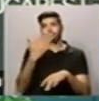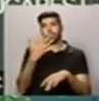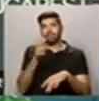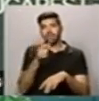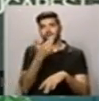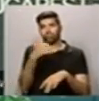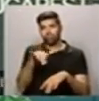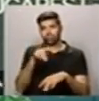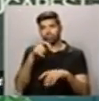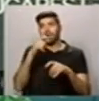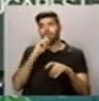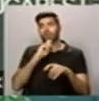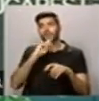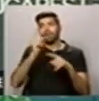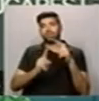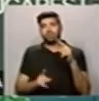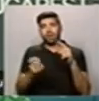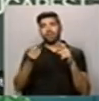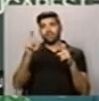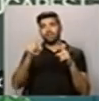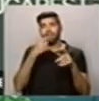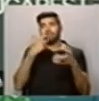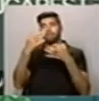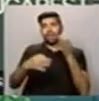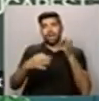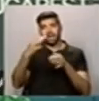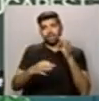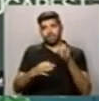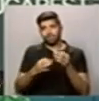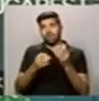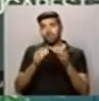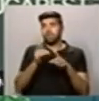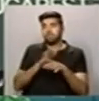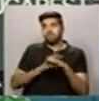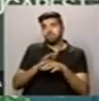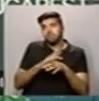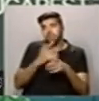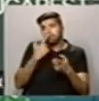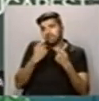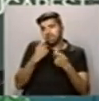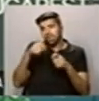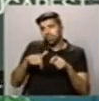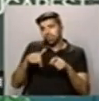condições para ocorrência de trovoadas e queda de granizo. Portanto, uma situação semelhante ao que